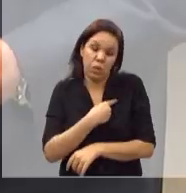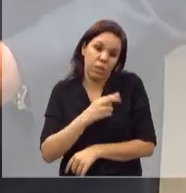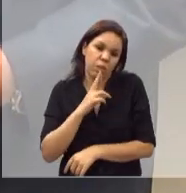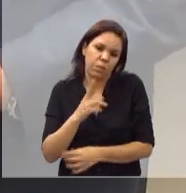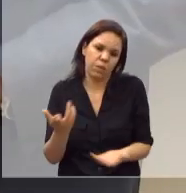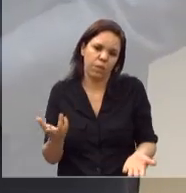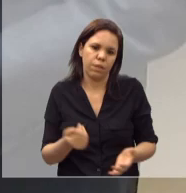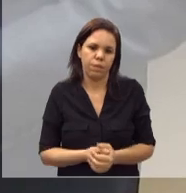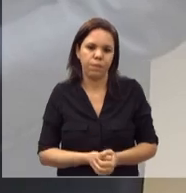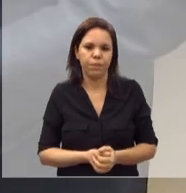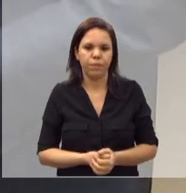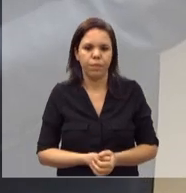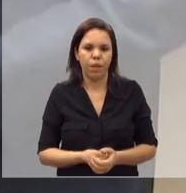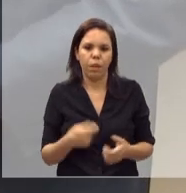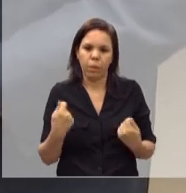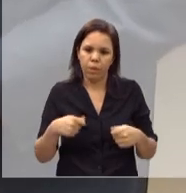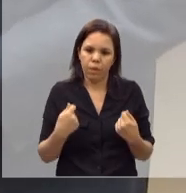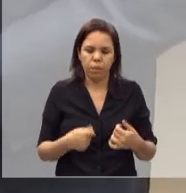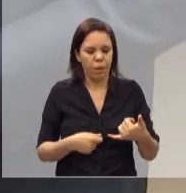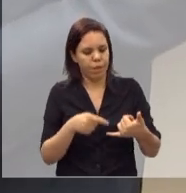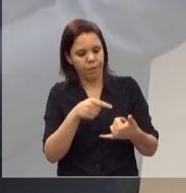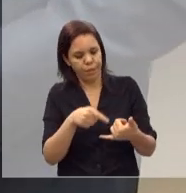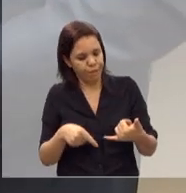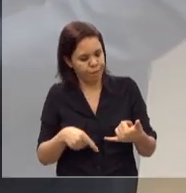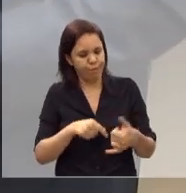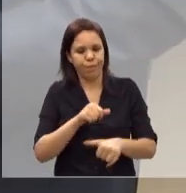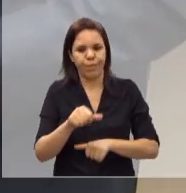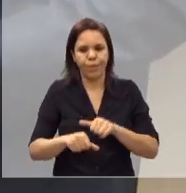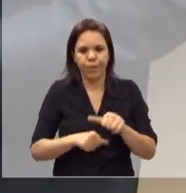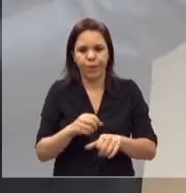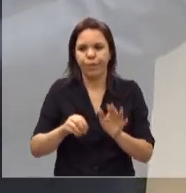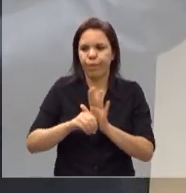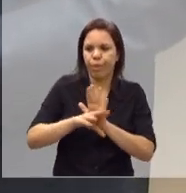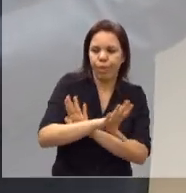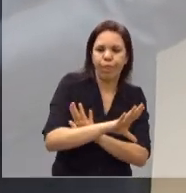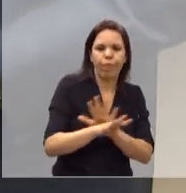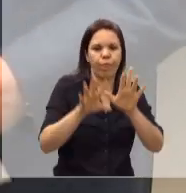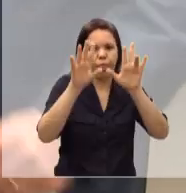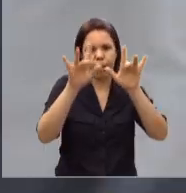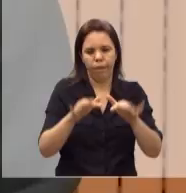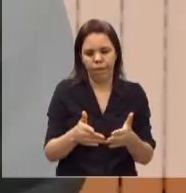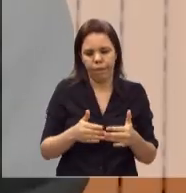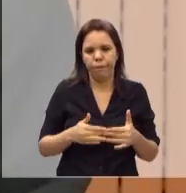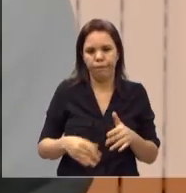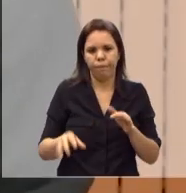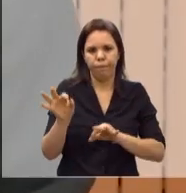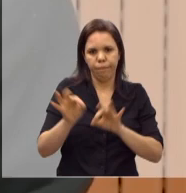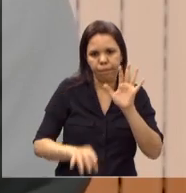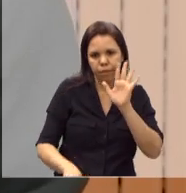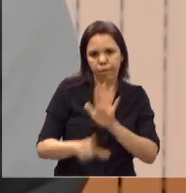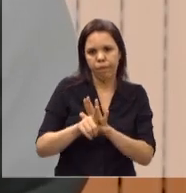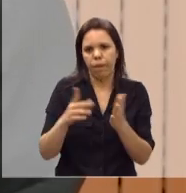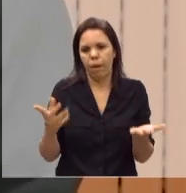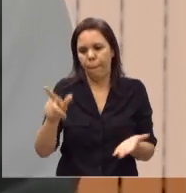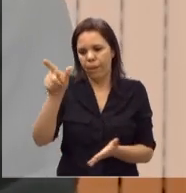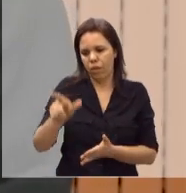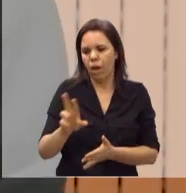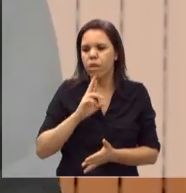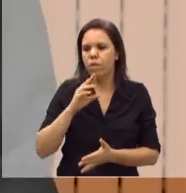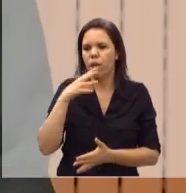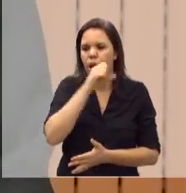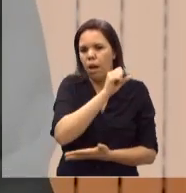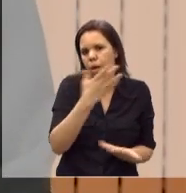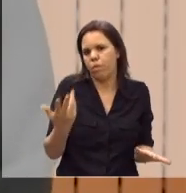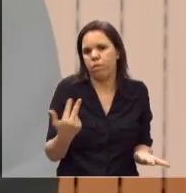resposta. Porque eu tenho que pegar isso aqui, transformar numa indicação, transformar num projeto de lei, e a pessoa já quer resposta 2 ou 3